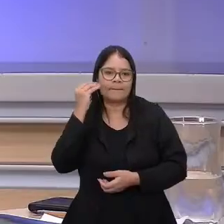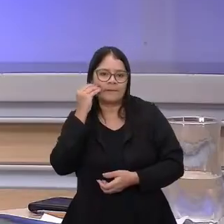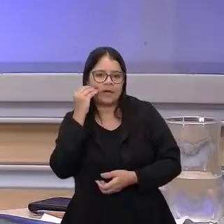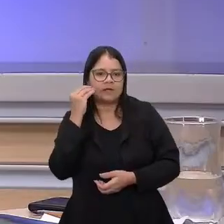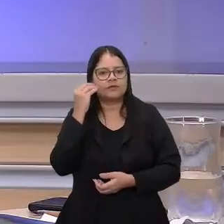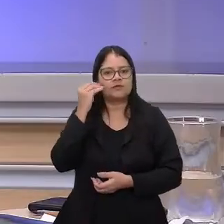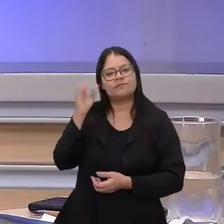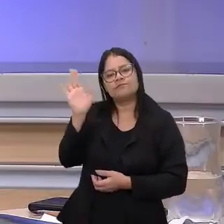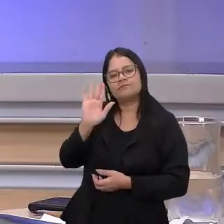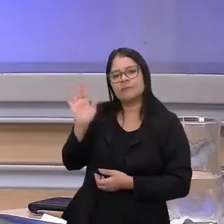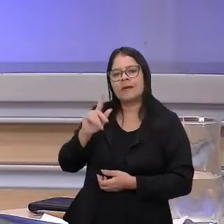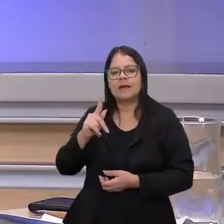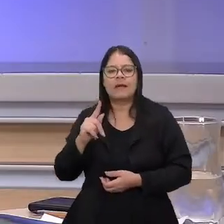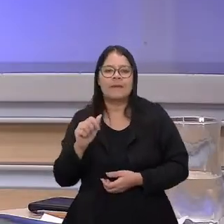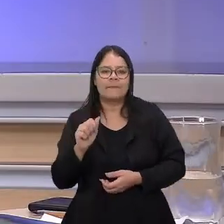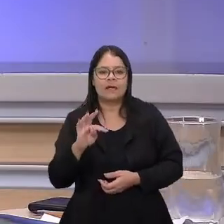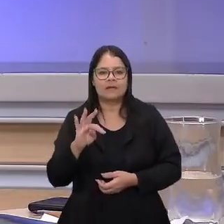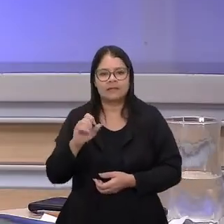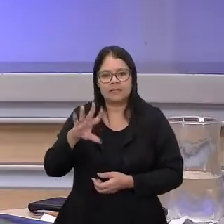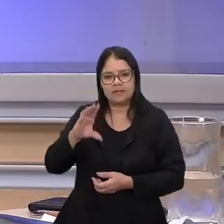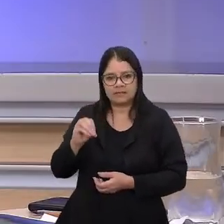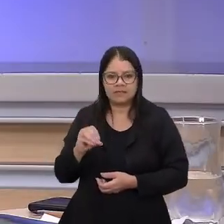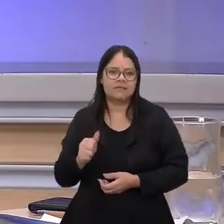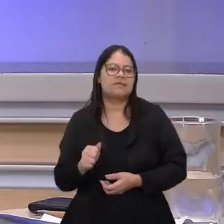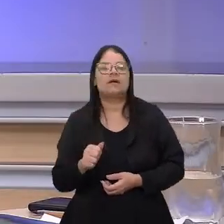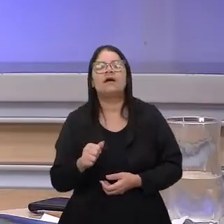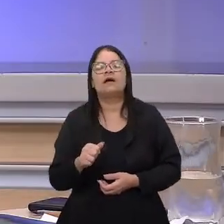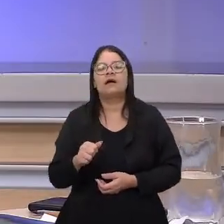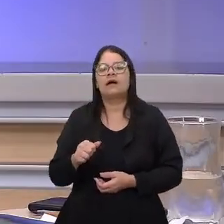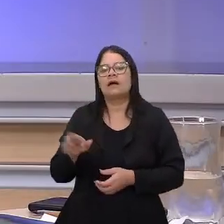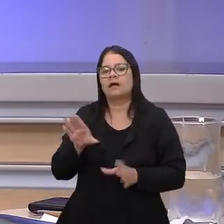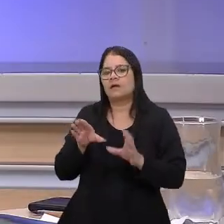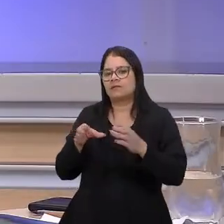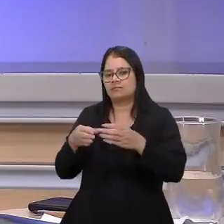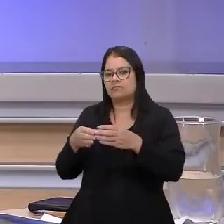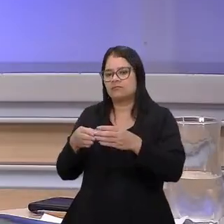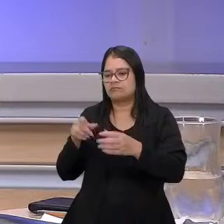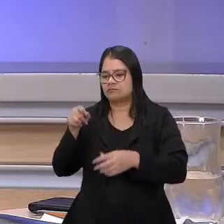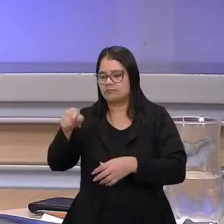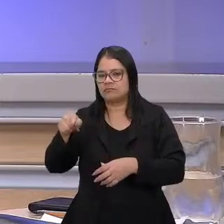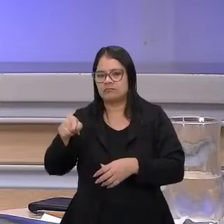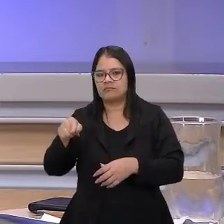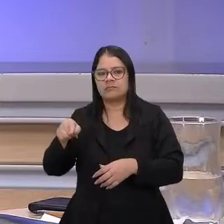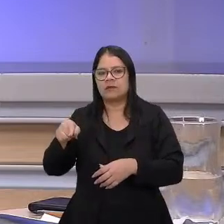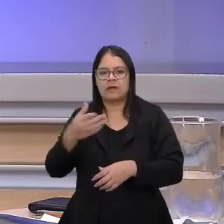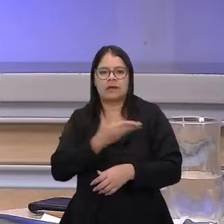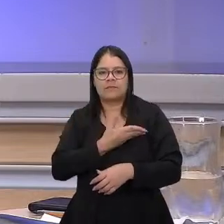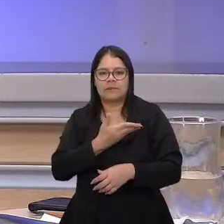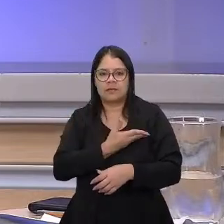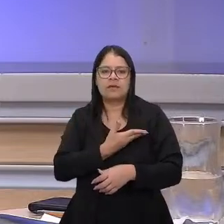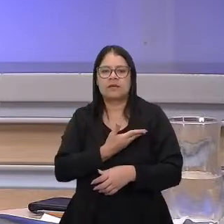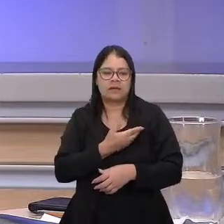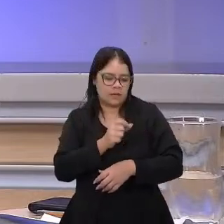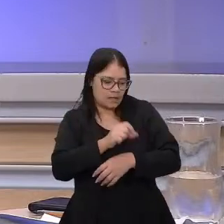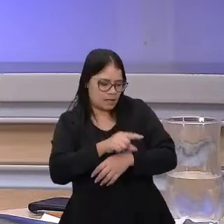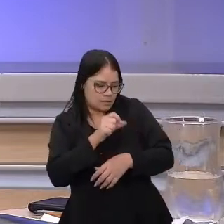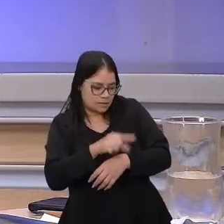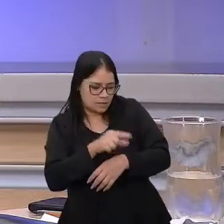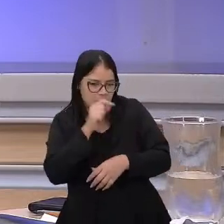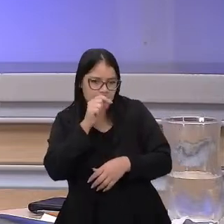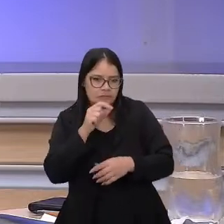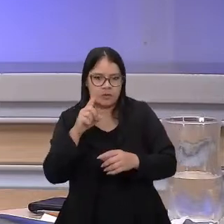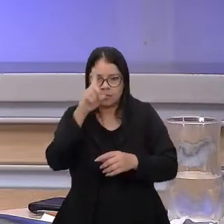a Patrícia, que é minha colega lá de condomínio, que ela estava participando hoje de uma reunião sobre resíduos hospitalares na Secretaria